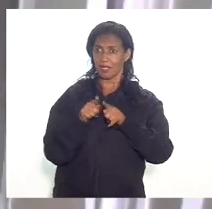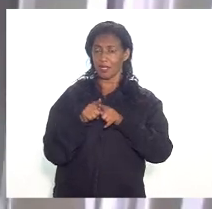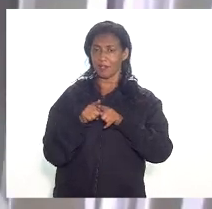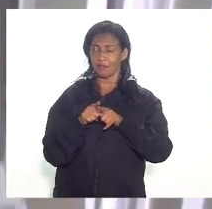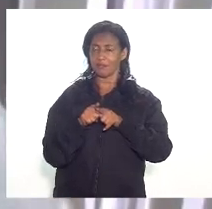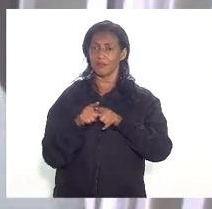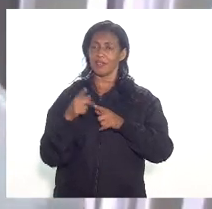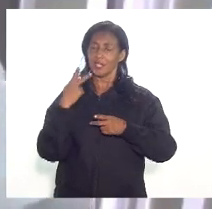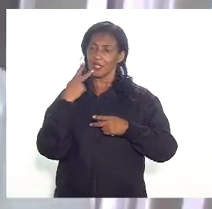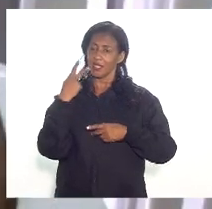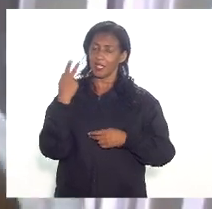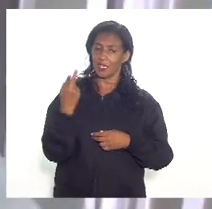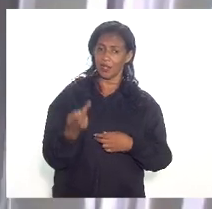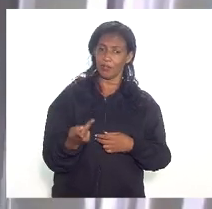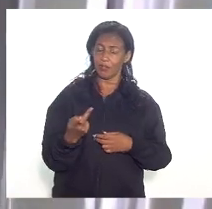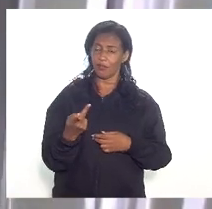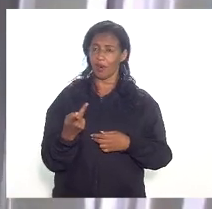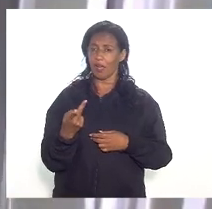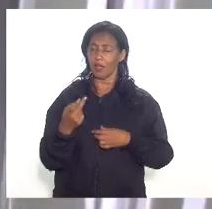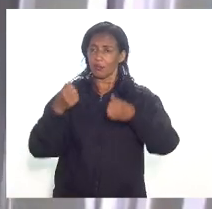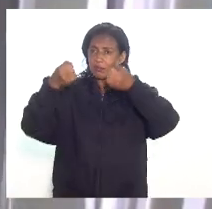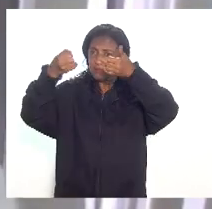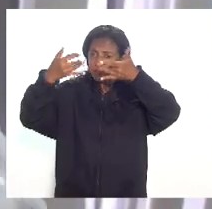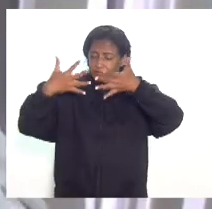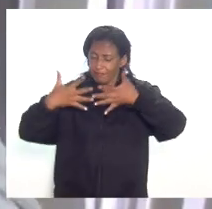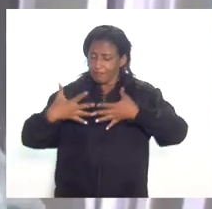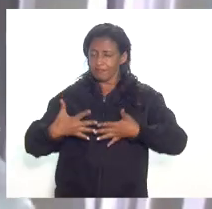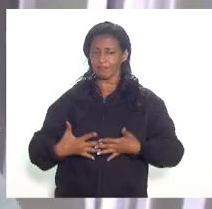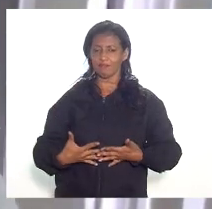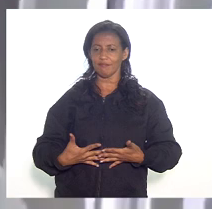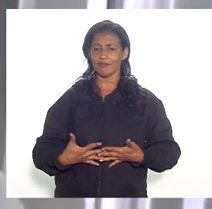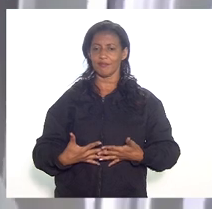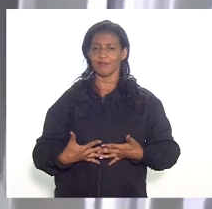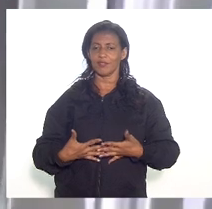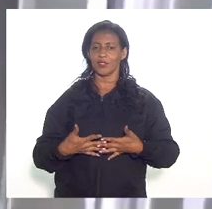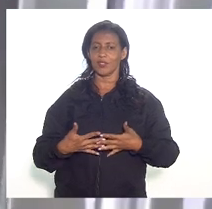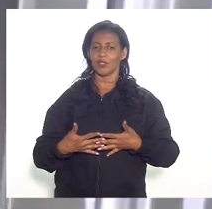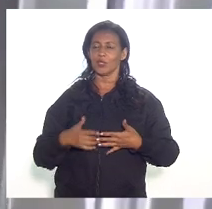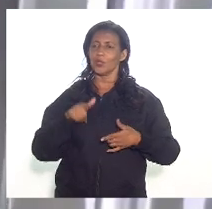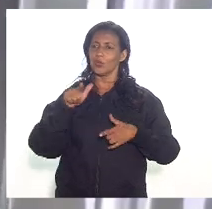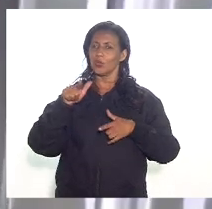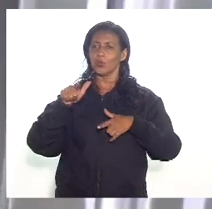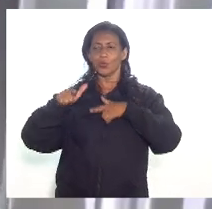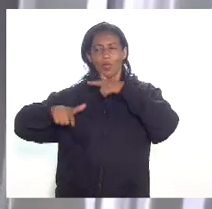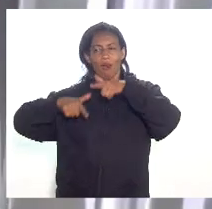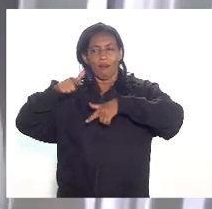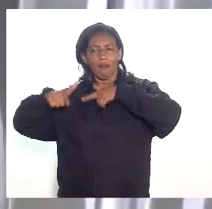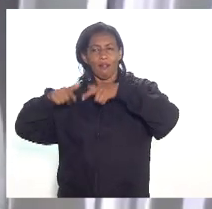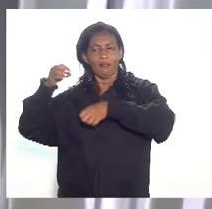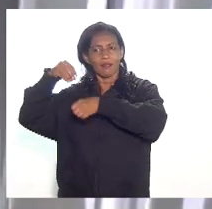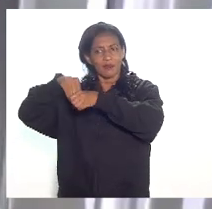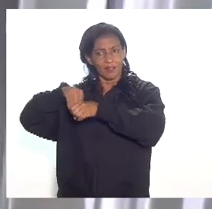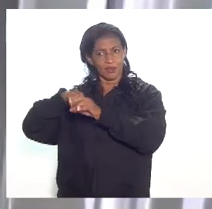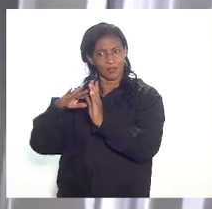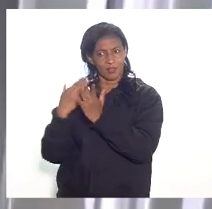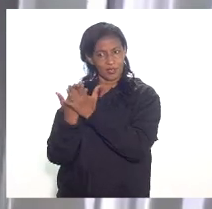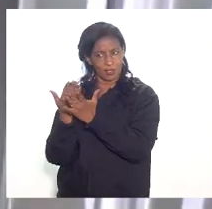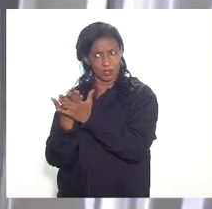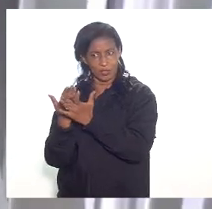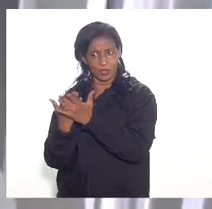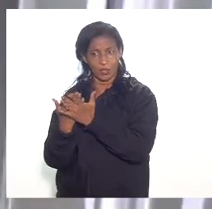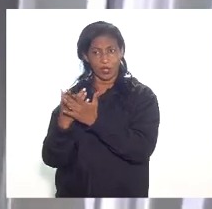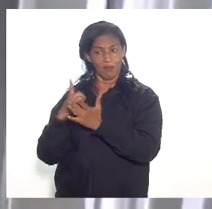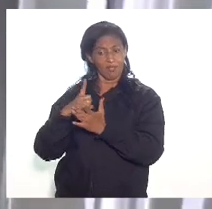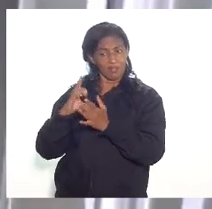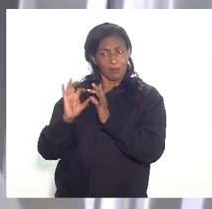que dizem a respeito especificamente do funcionamento das escolas que há uma